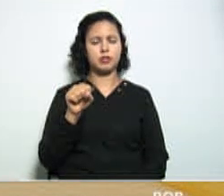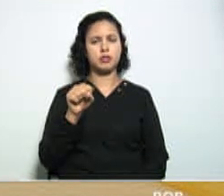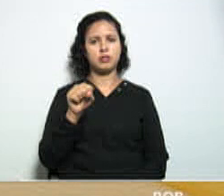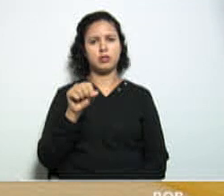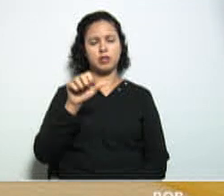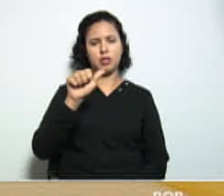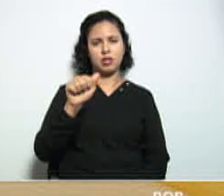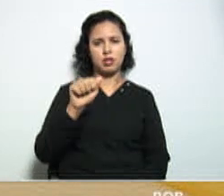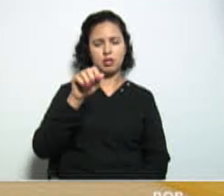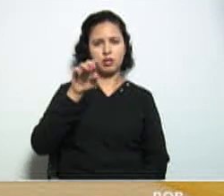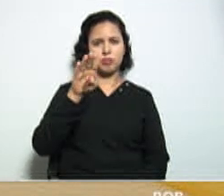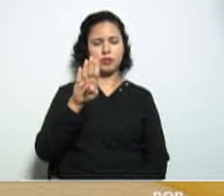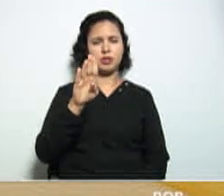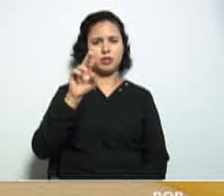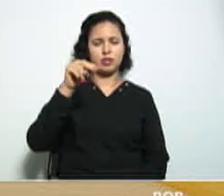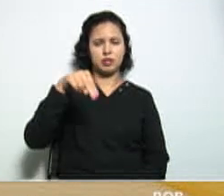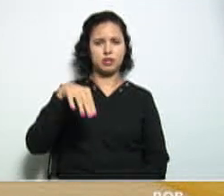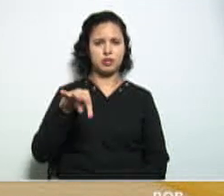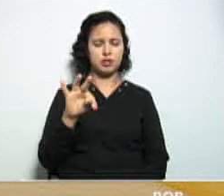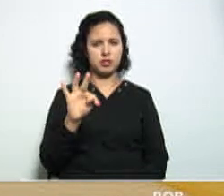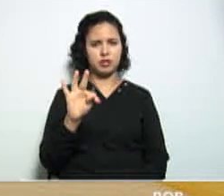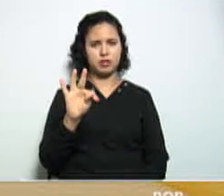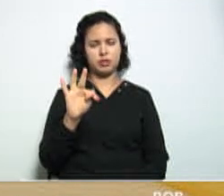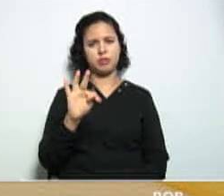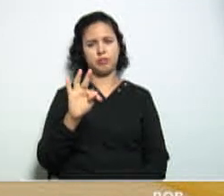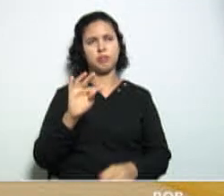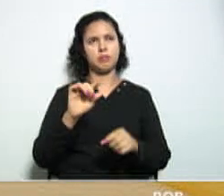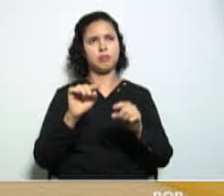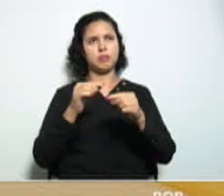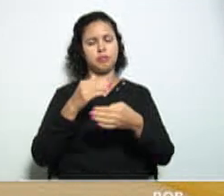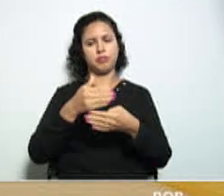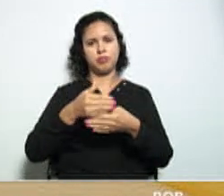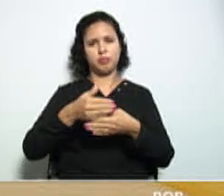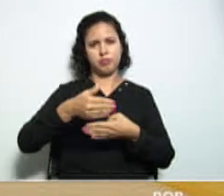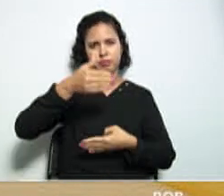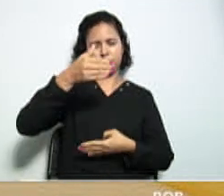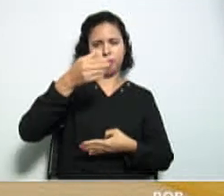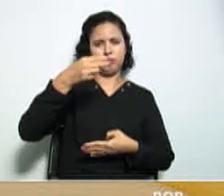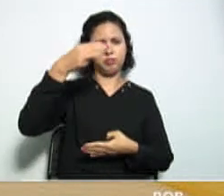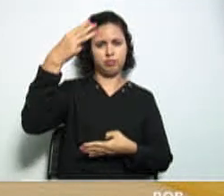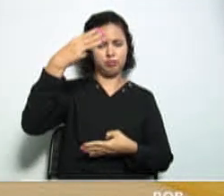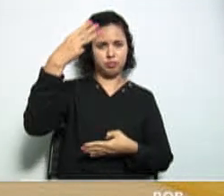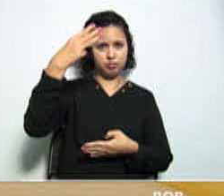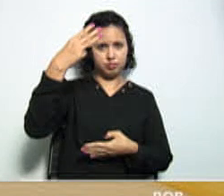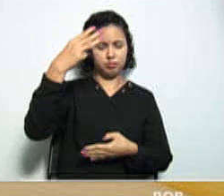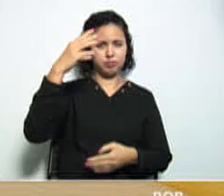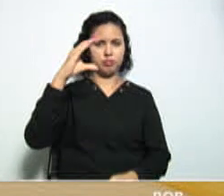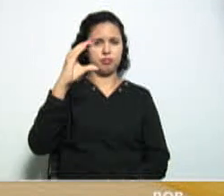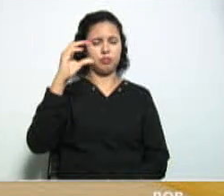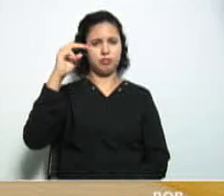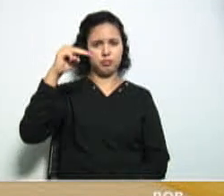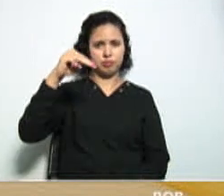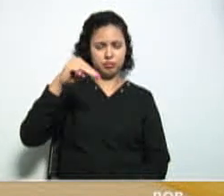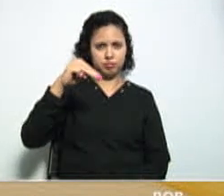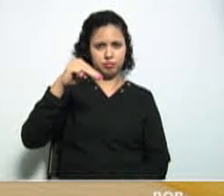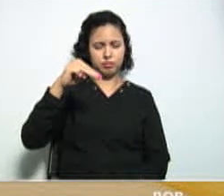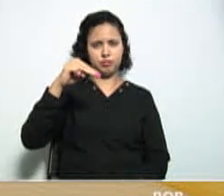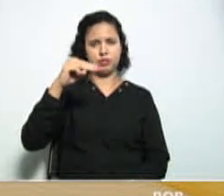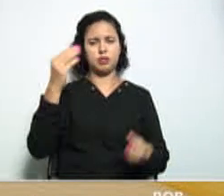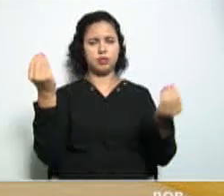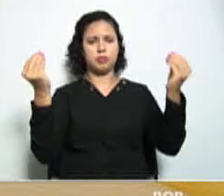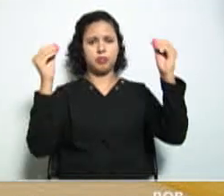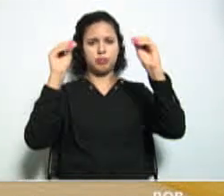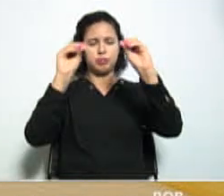superior é 3 centímetros. Para que possam ser inseridos os